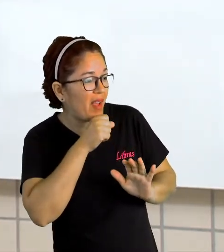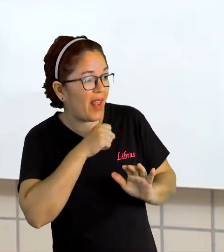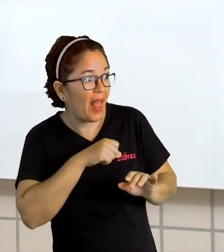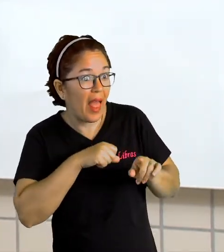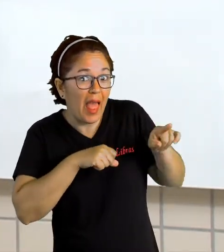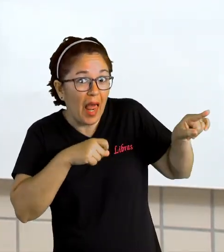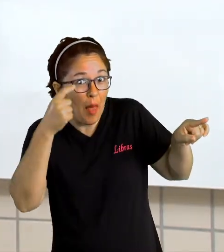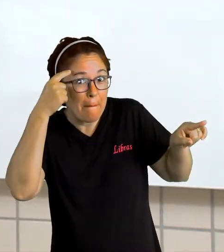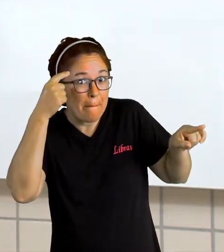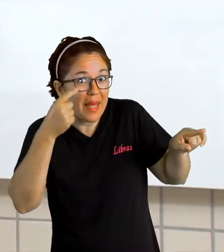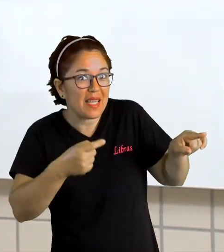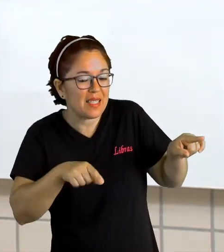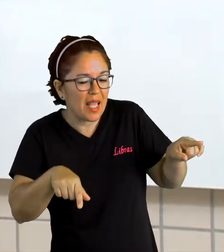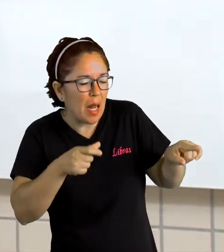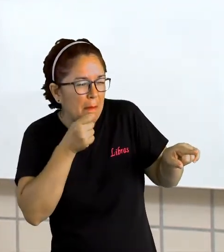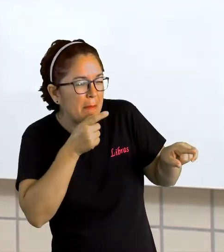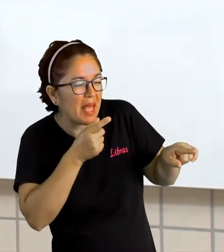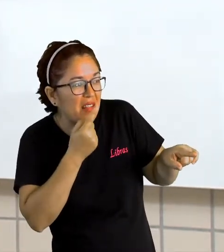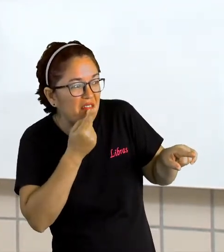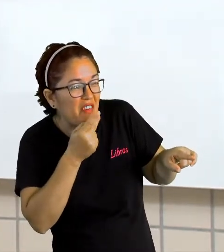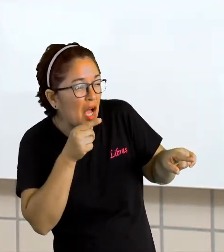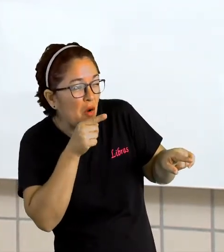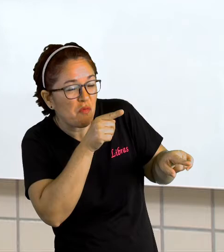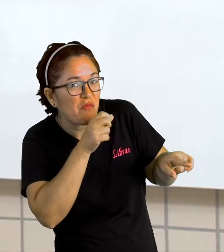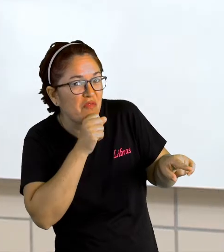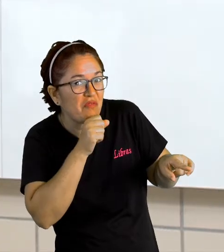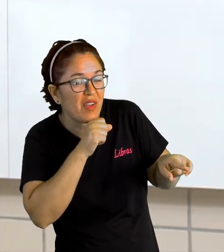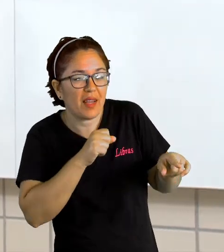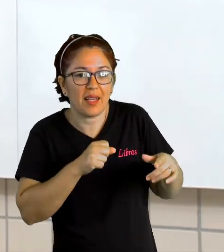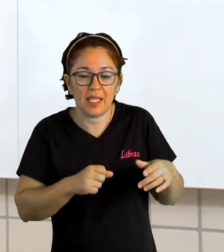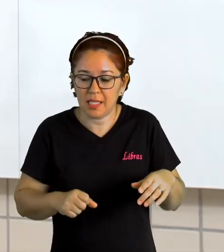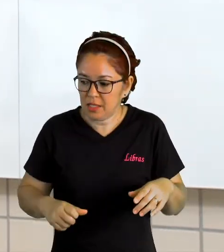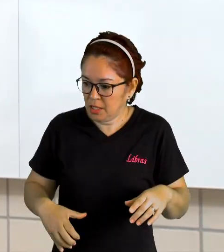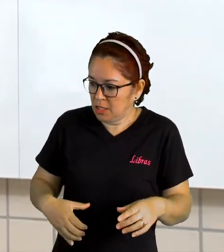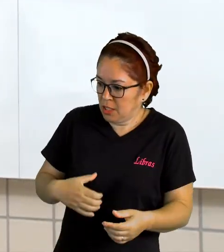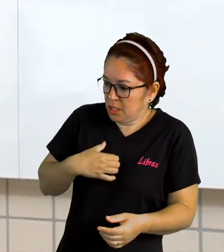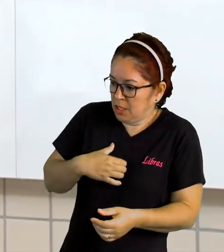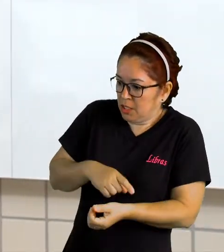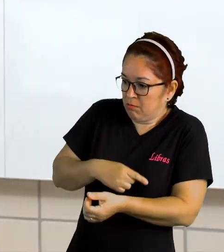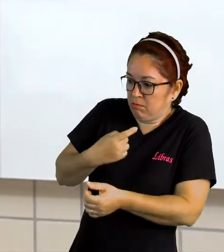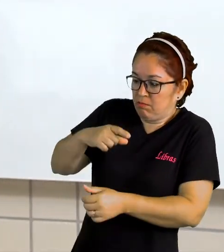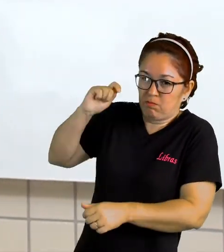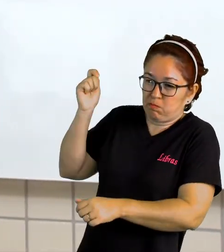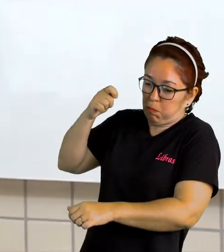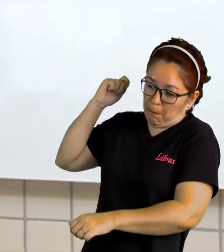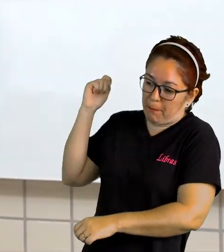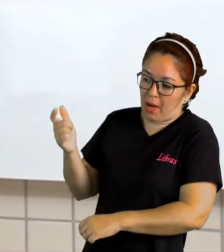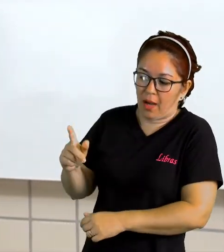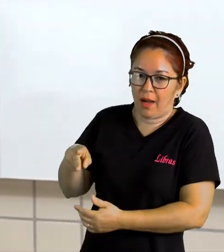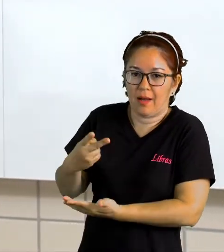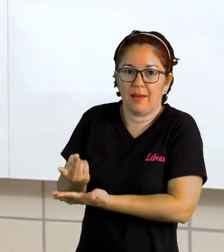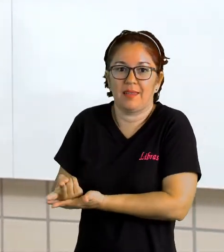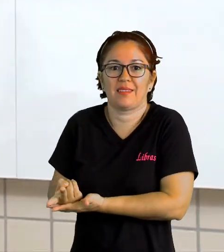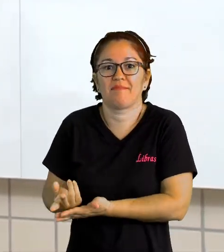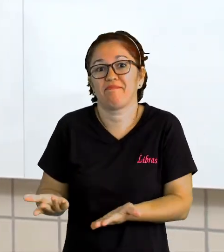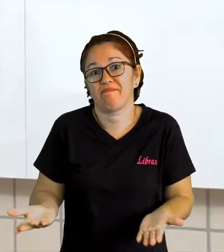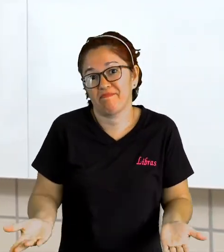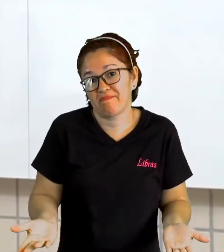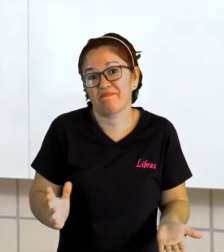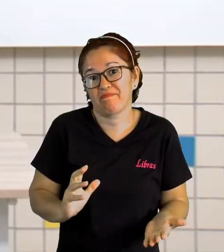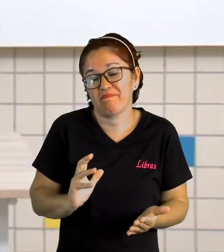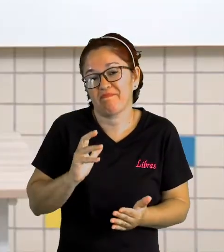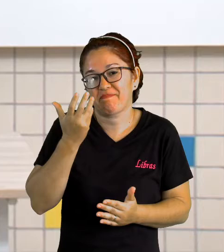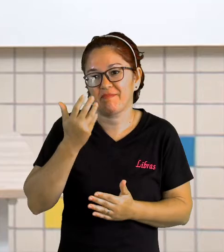de velha, né? E aí ela foi e bateu no Cebolinha. Então essa atividade o que você vai fazer? Todas essas